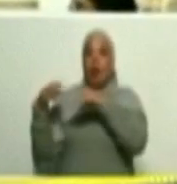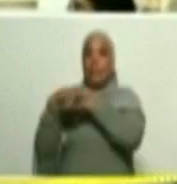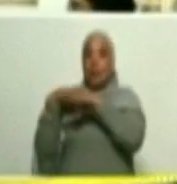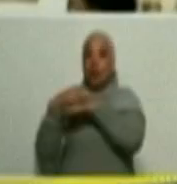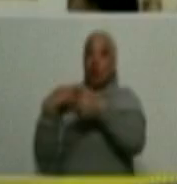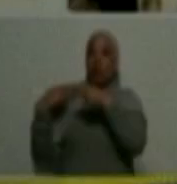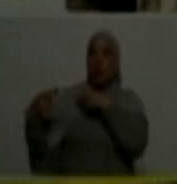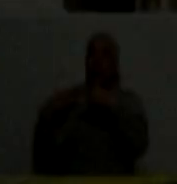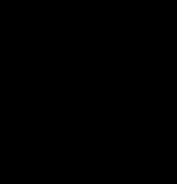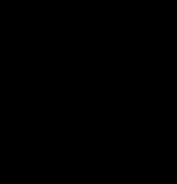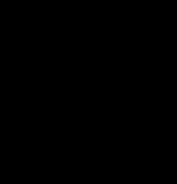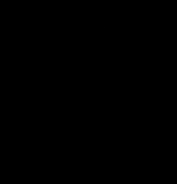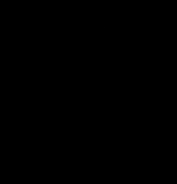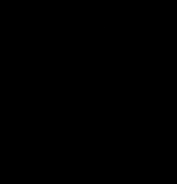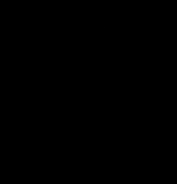pauta